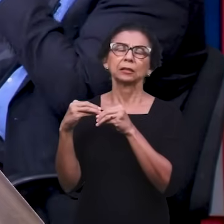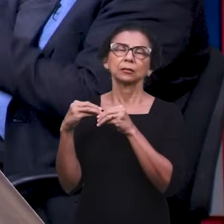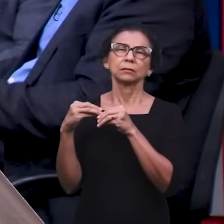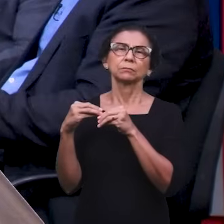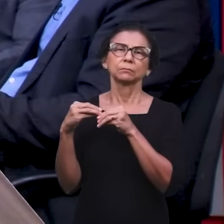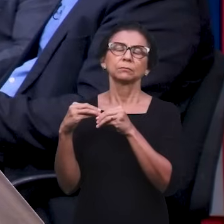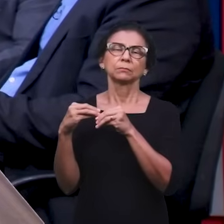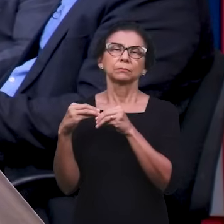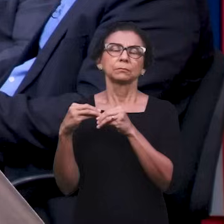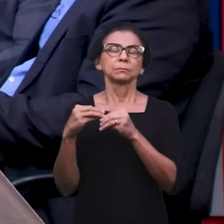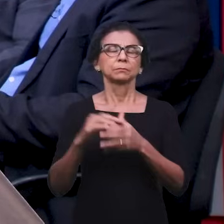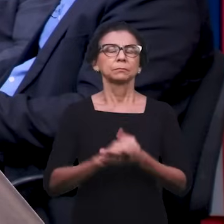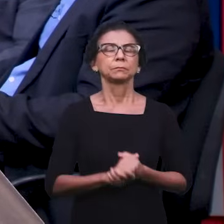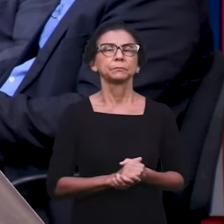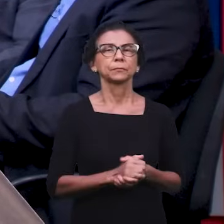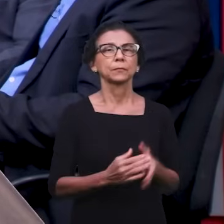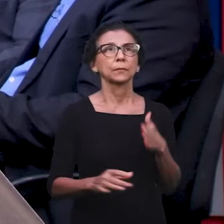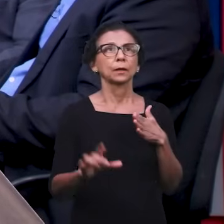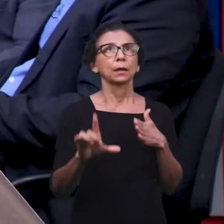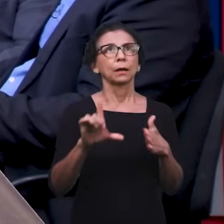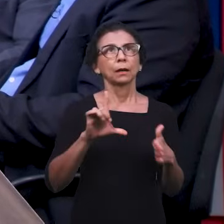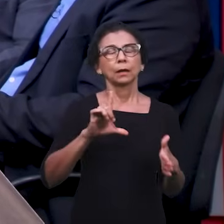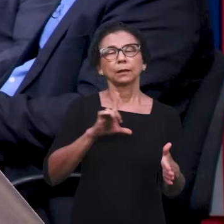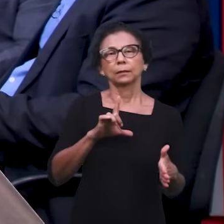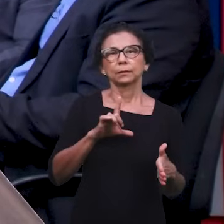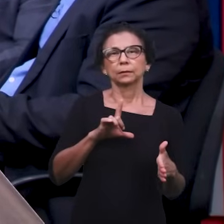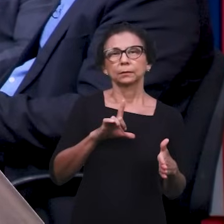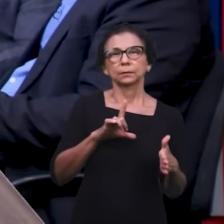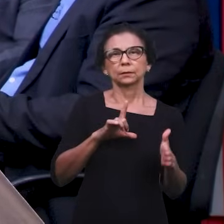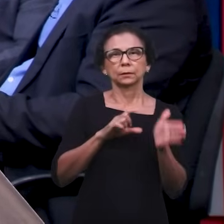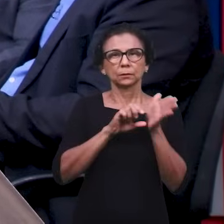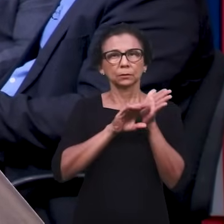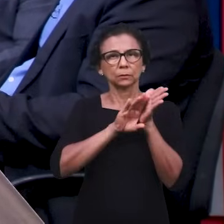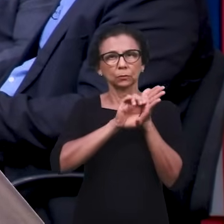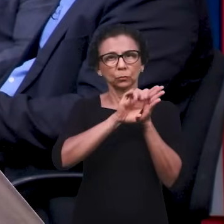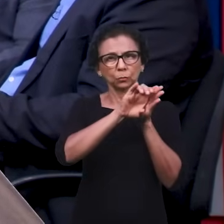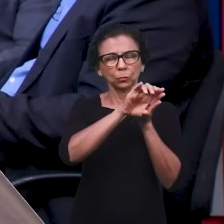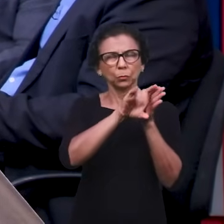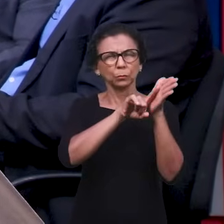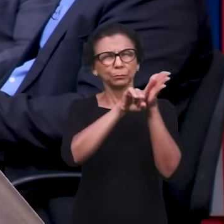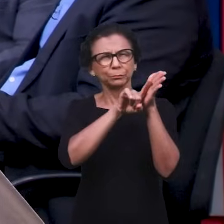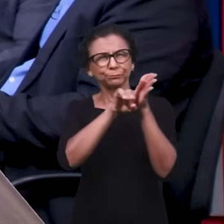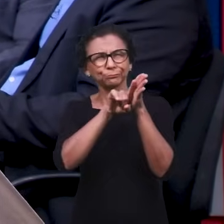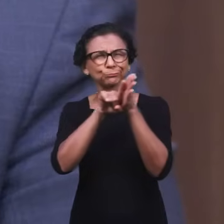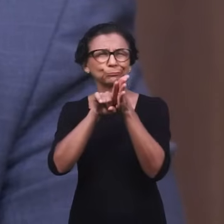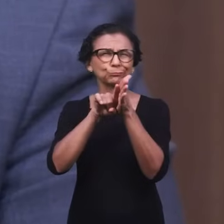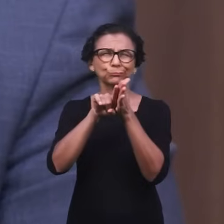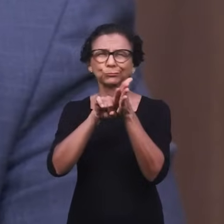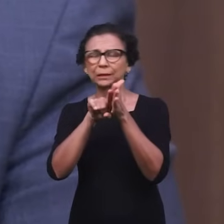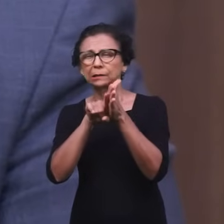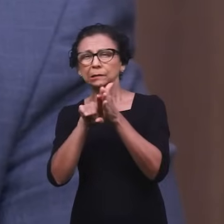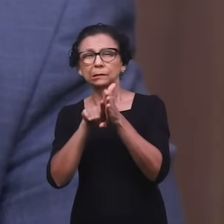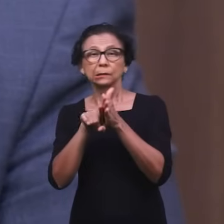busca. O que antes a gente demorava, por exemplo, no Google, né? Para fazer uma pesquisa